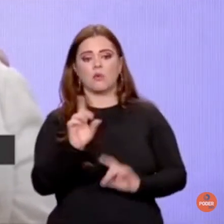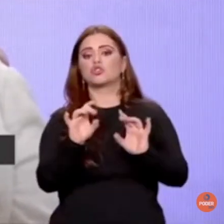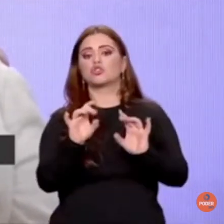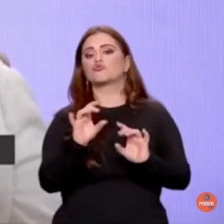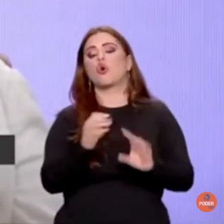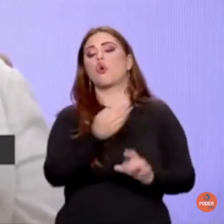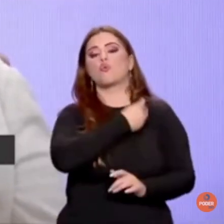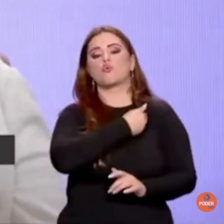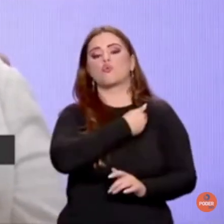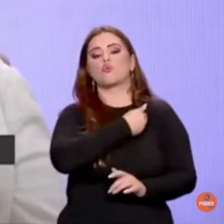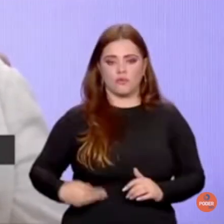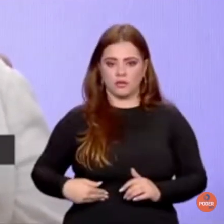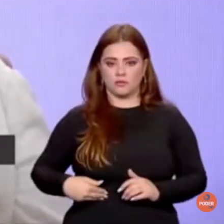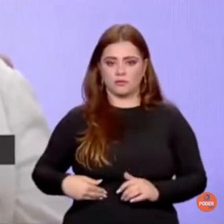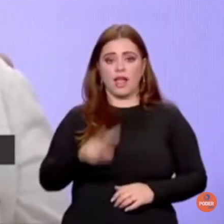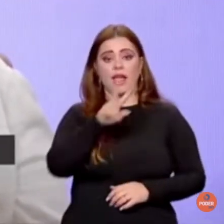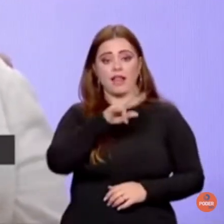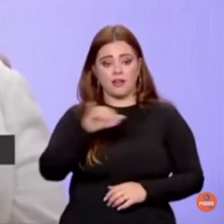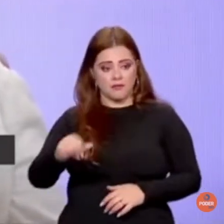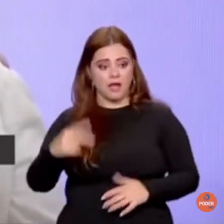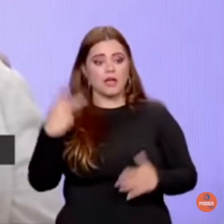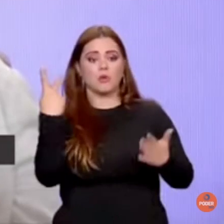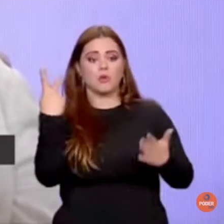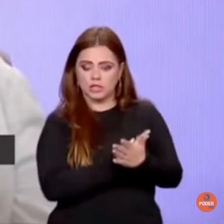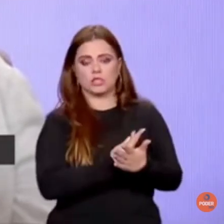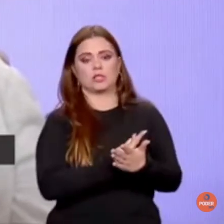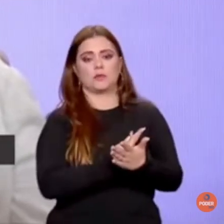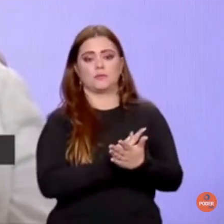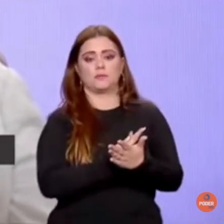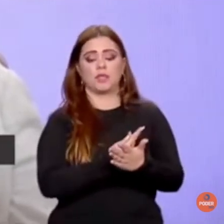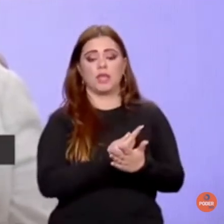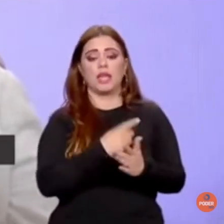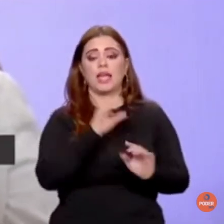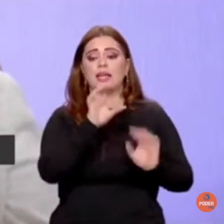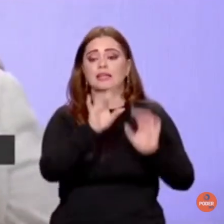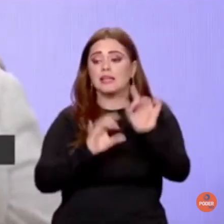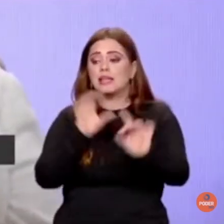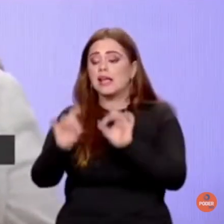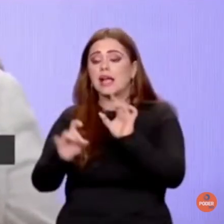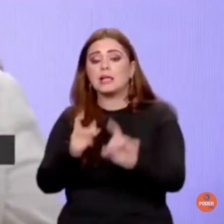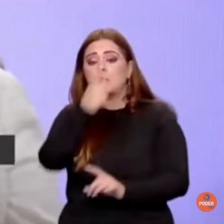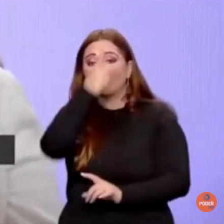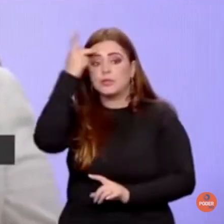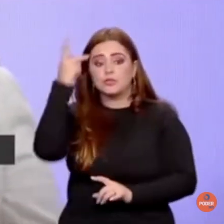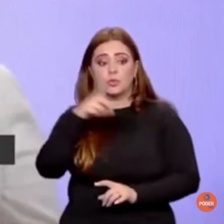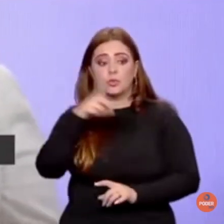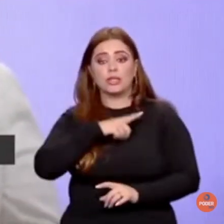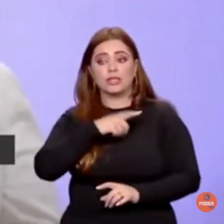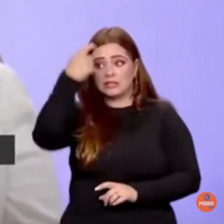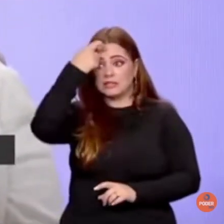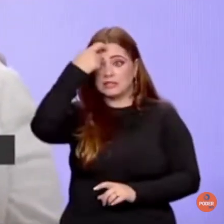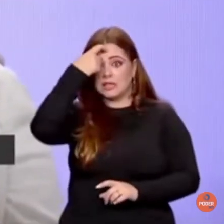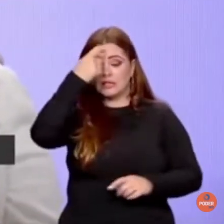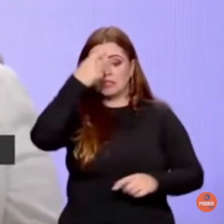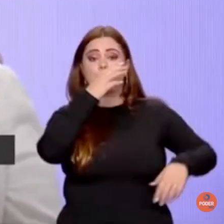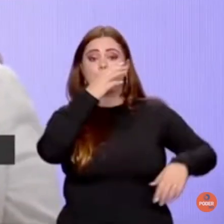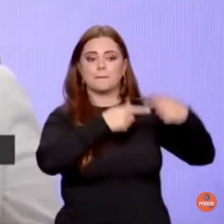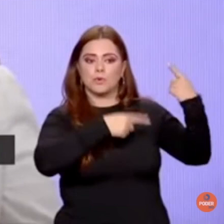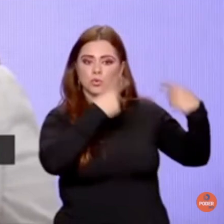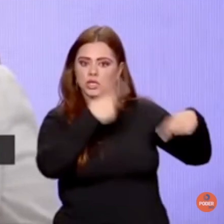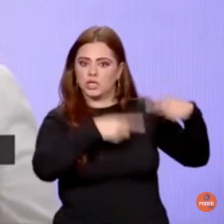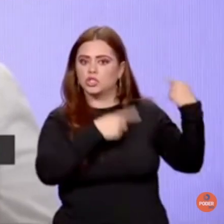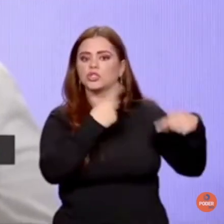governo. Ela se dará na medida em que vocês vão tendo consciência política e vão